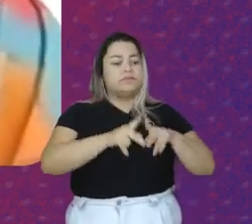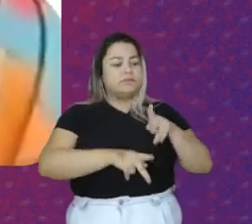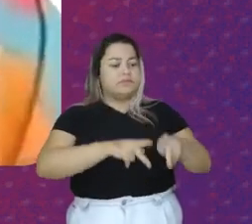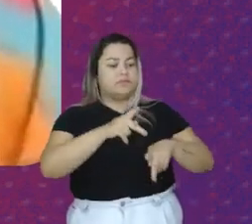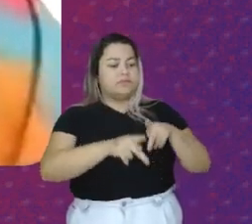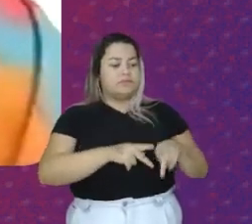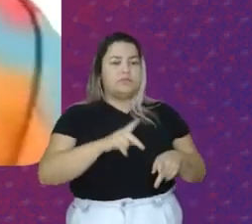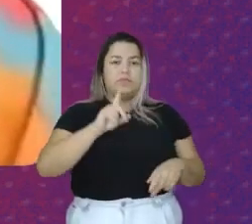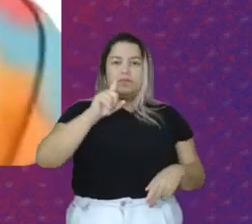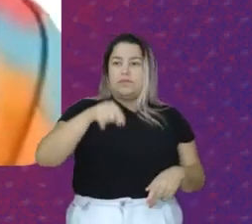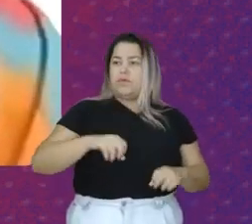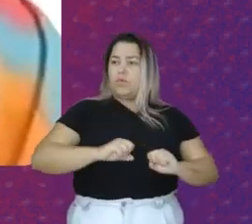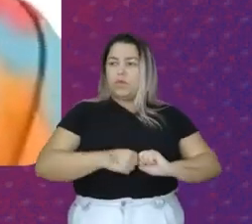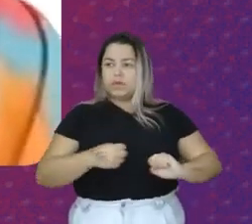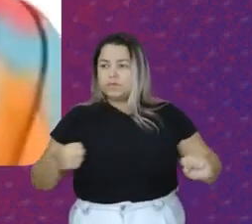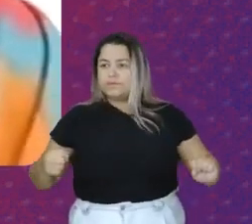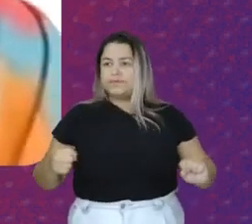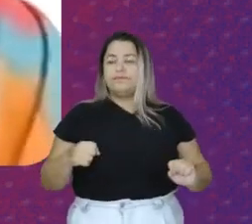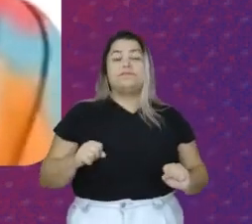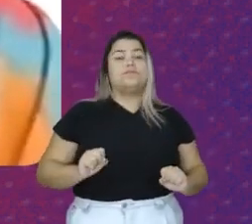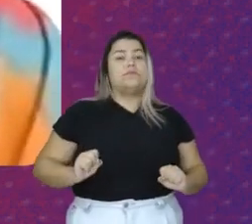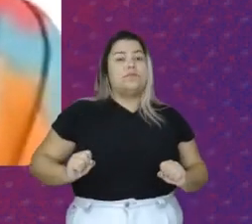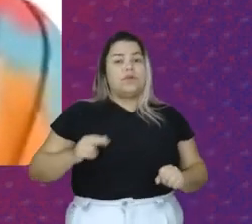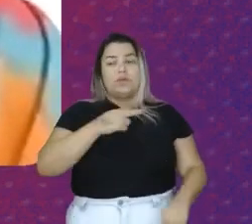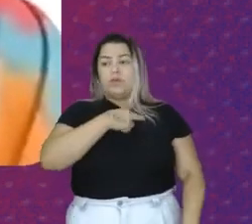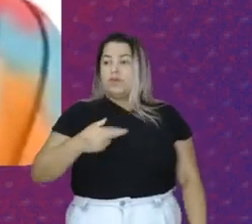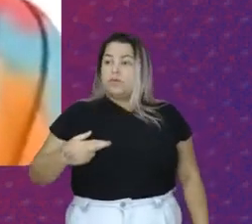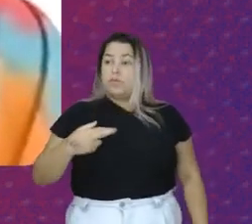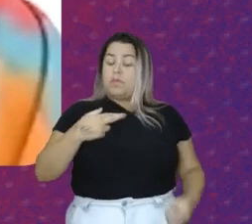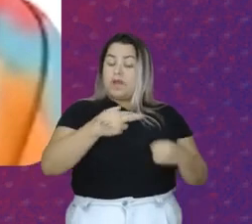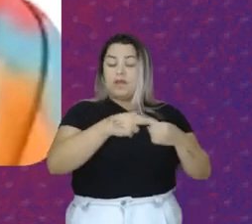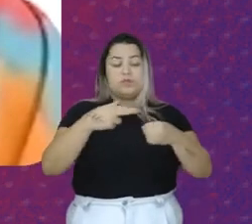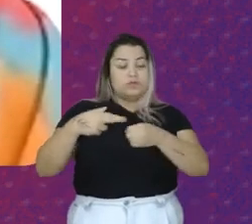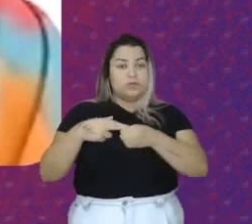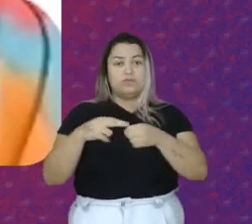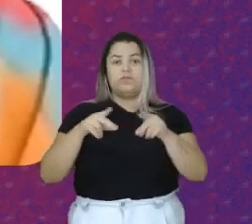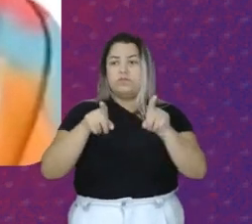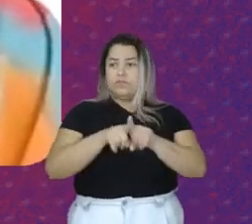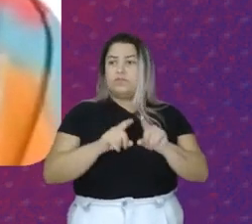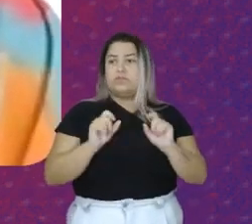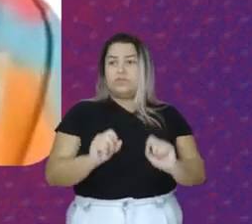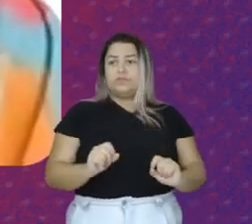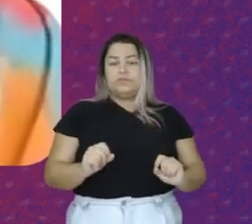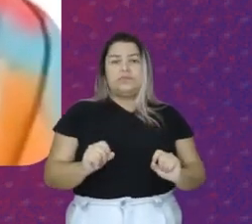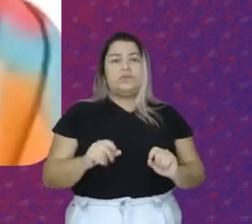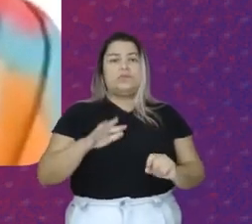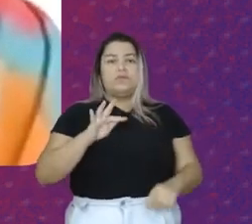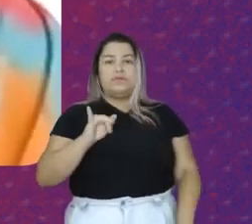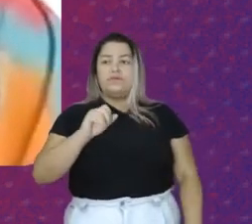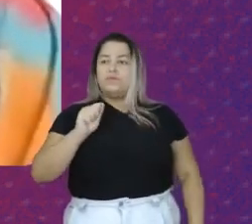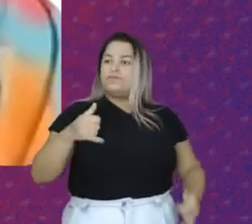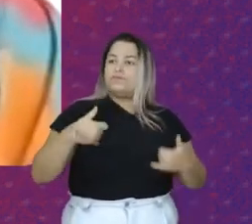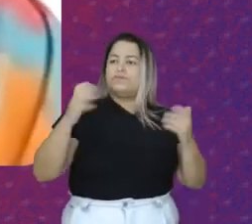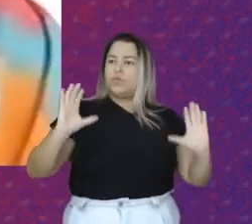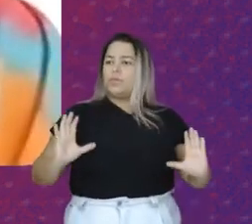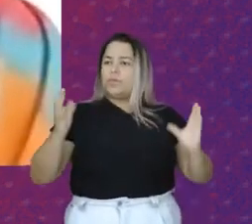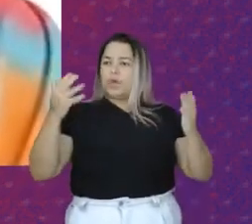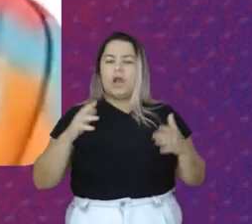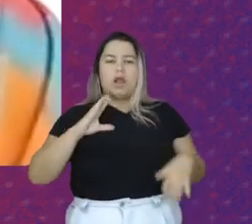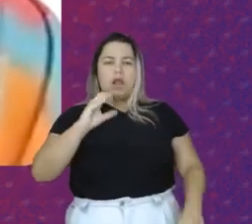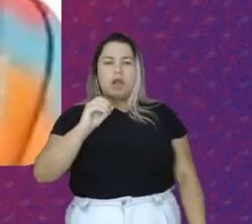que são enormes. Eu venho de uma região onde os festejos de congado, folia de reis,